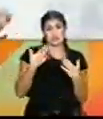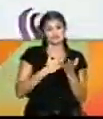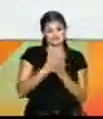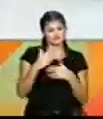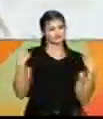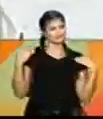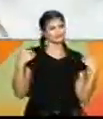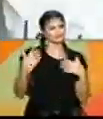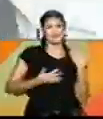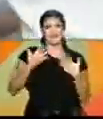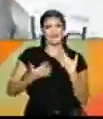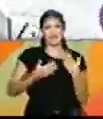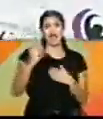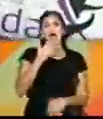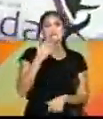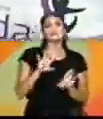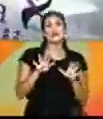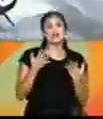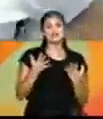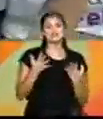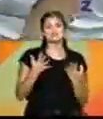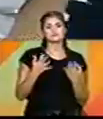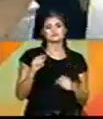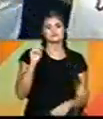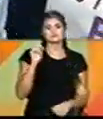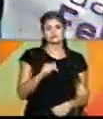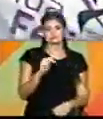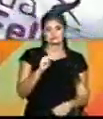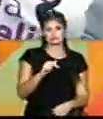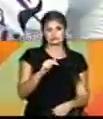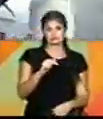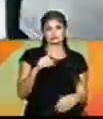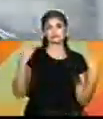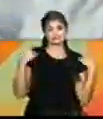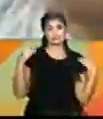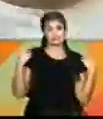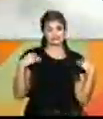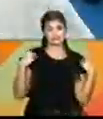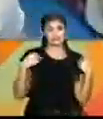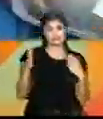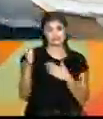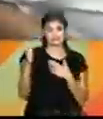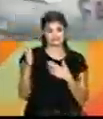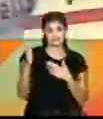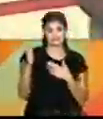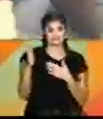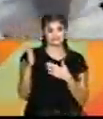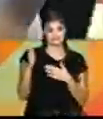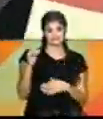não é? Muito bom, muito bom. E que aulas é que faz cá? Faço aqui. É a aula de ginástica. Ginástica, dança e tudo.